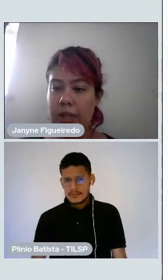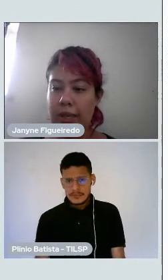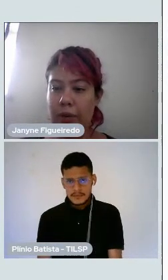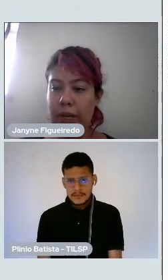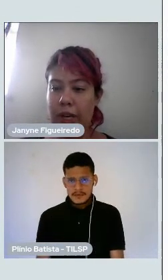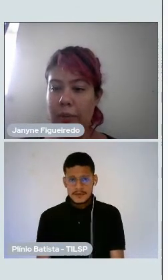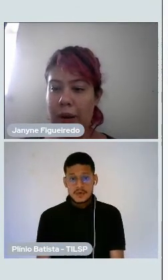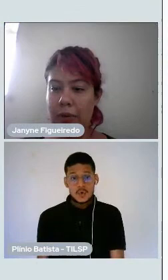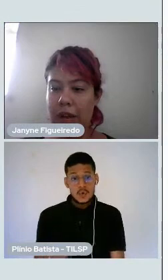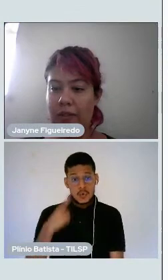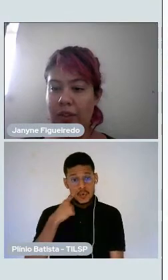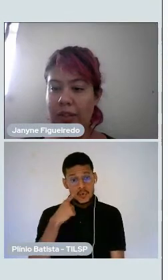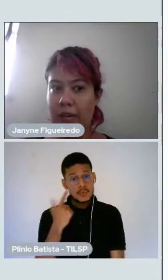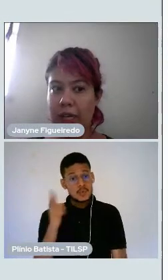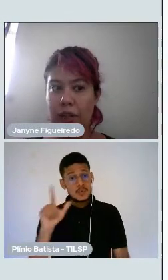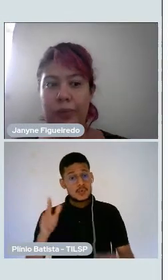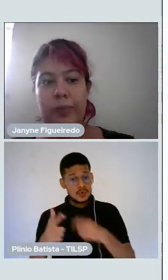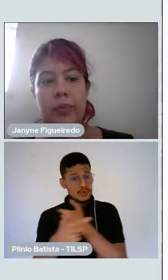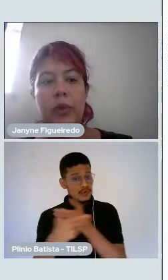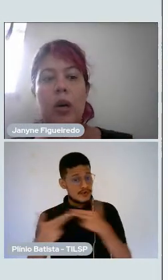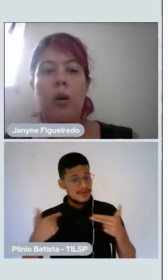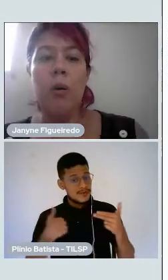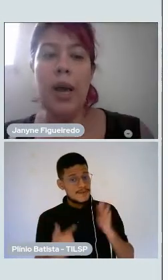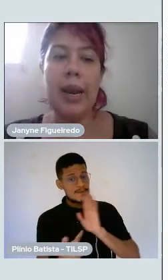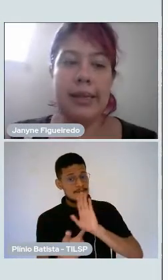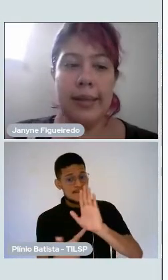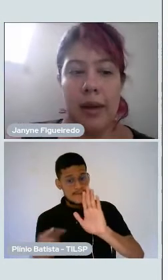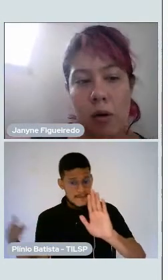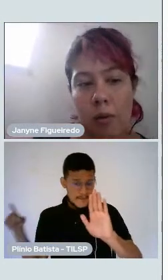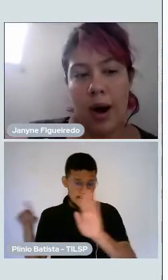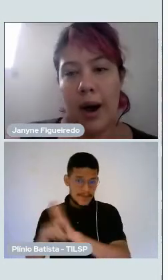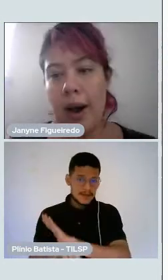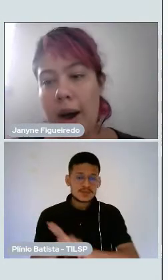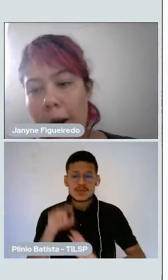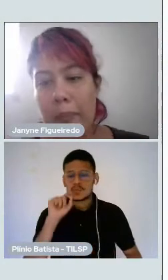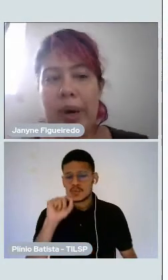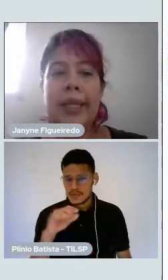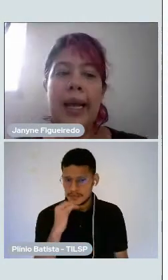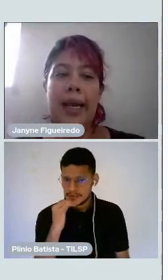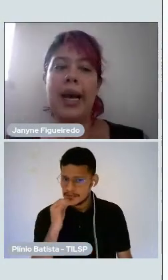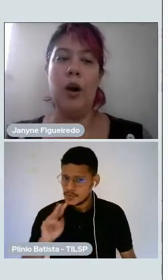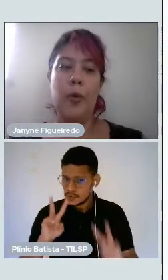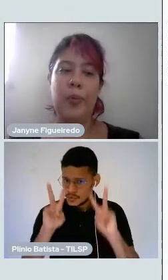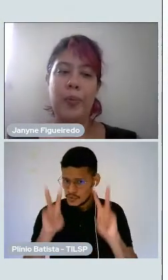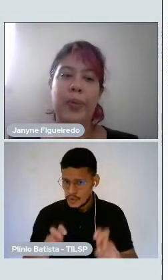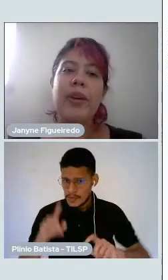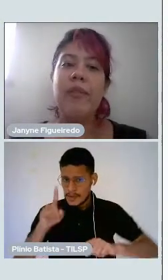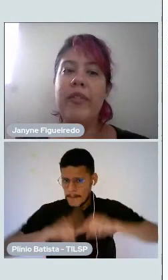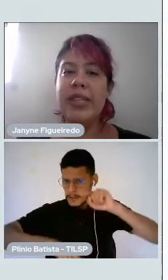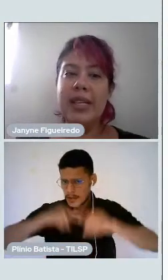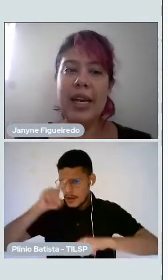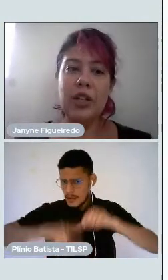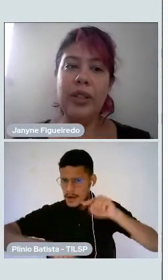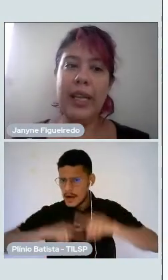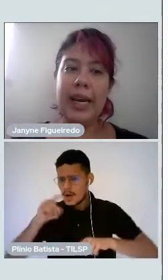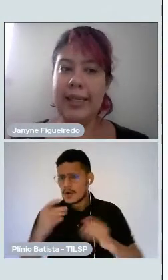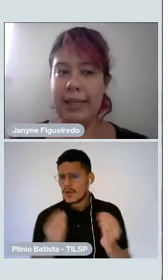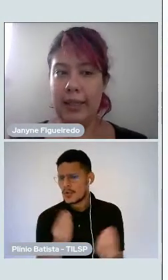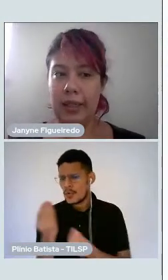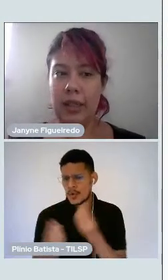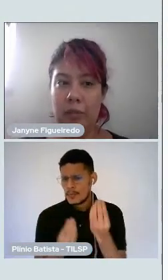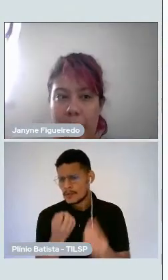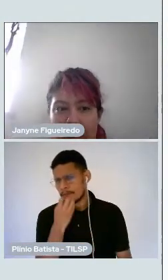E outra coisa que eu queria perguntar a vocês, com relação a material, vocês